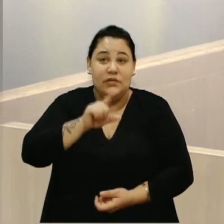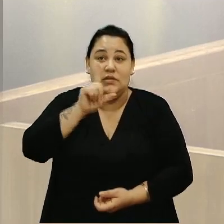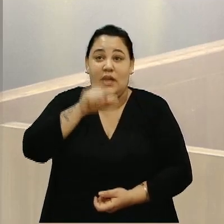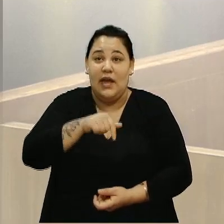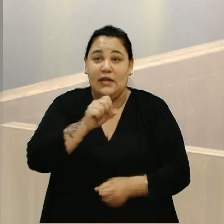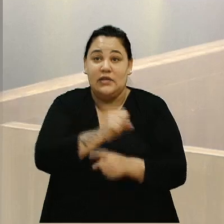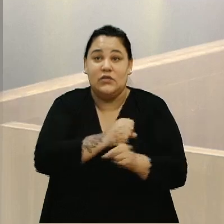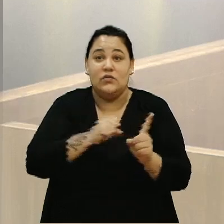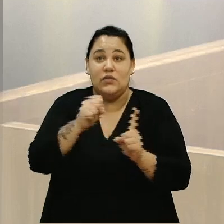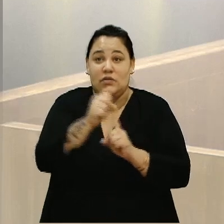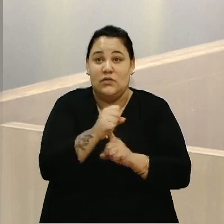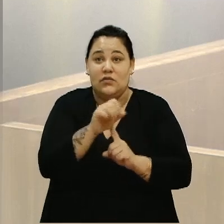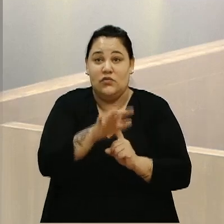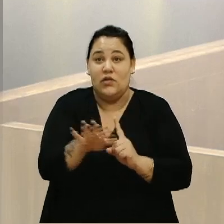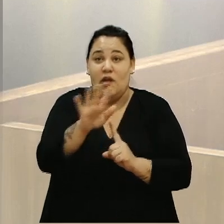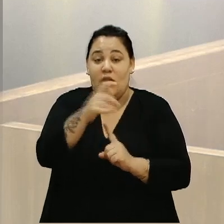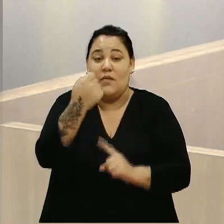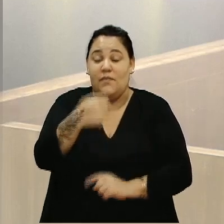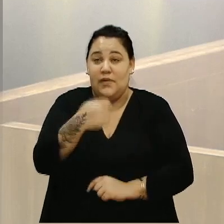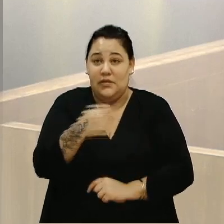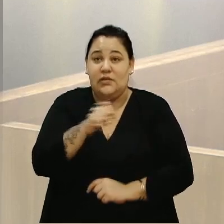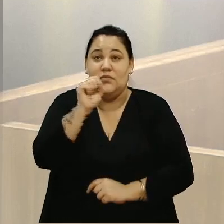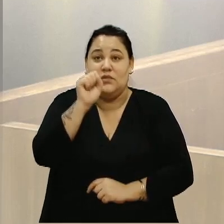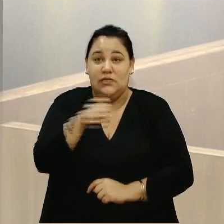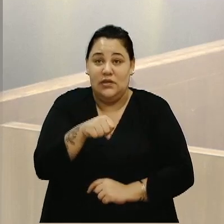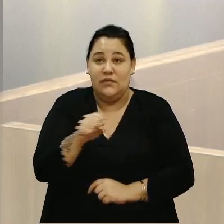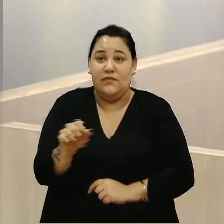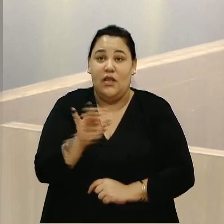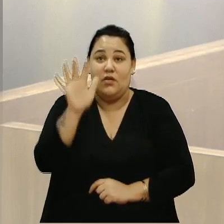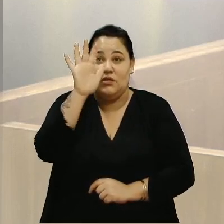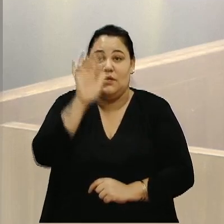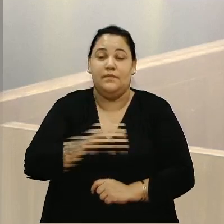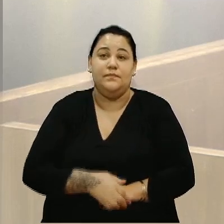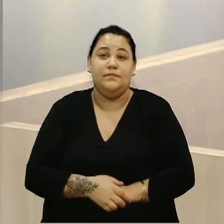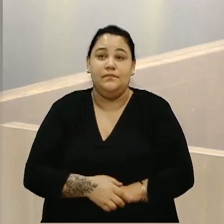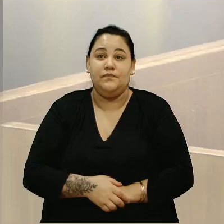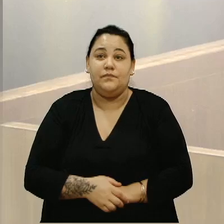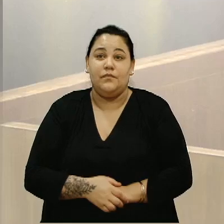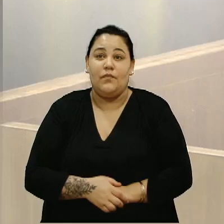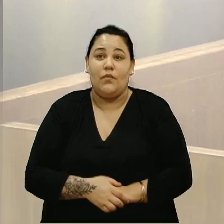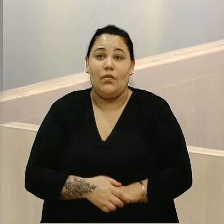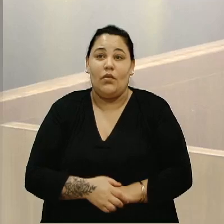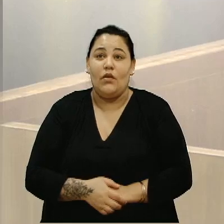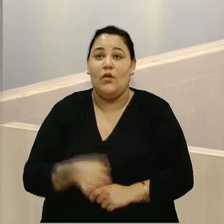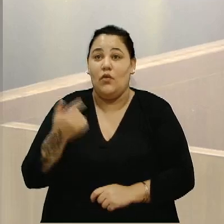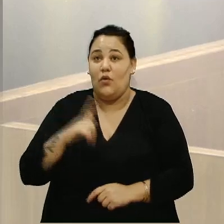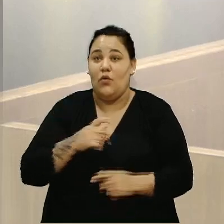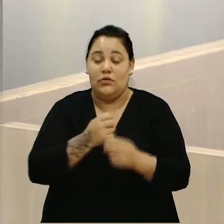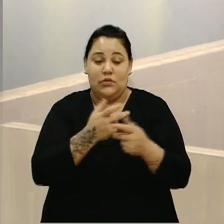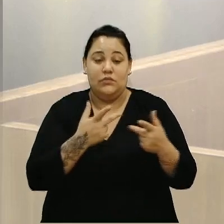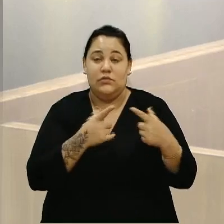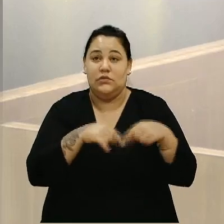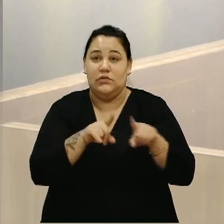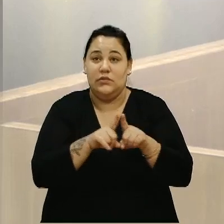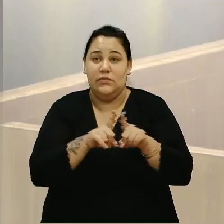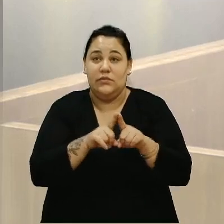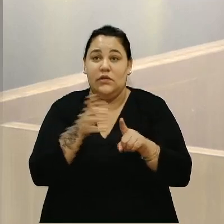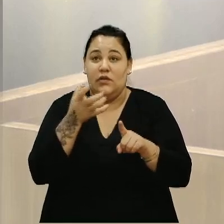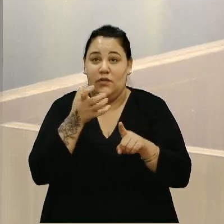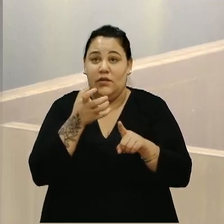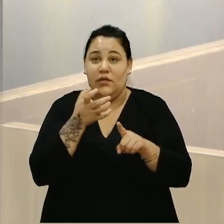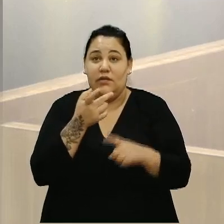da sociedade e tem sim que ser valorizada. A outra questão que eu queria